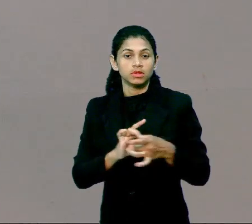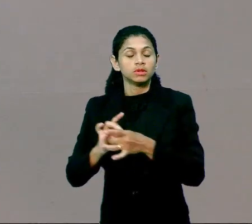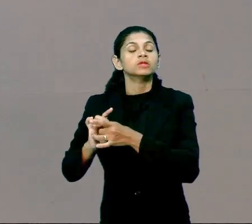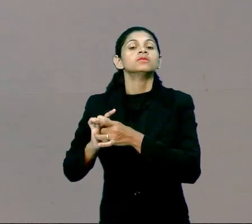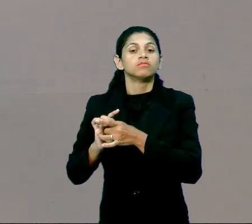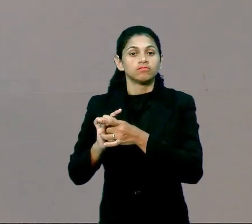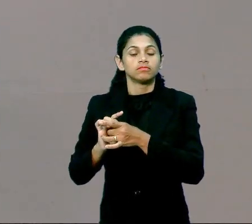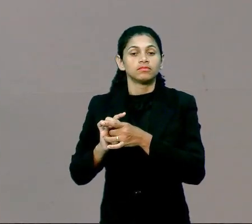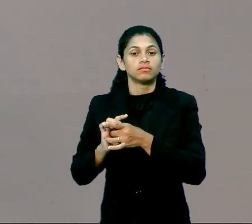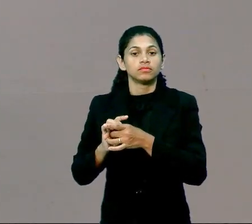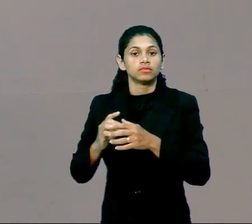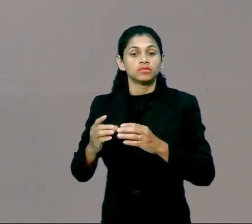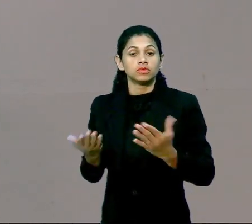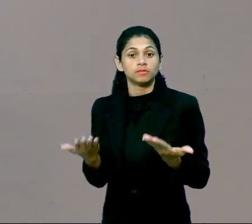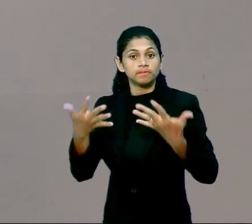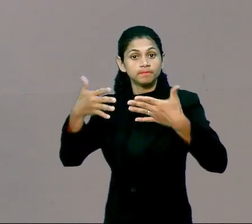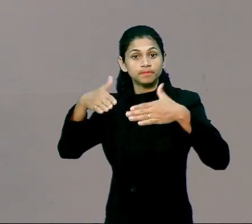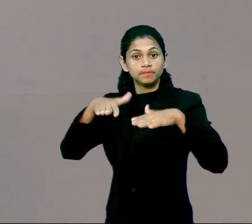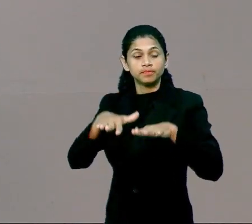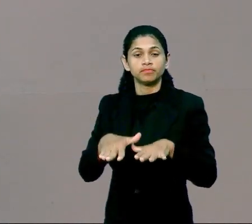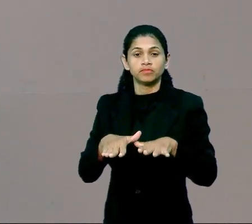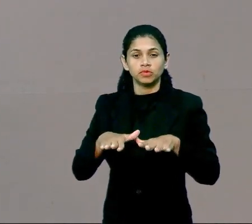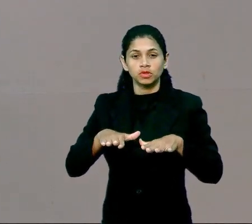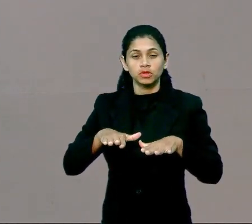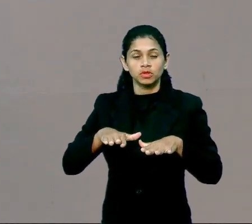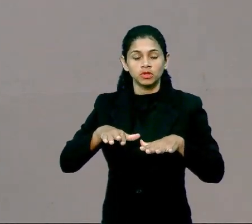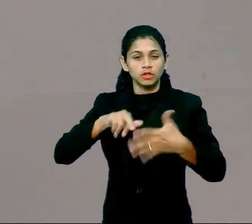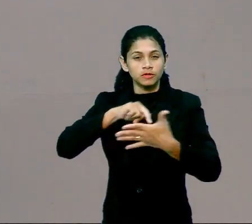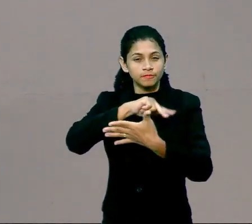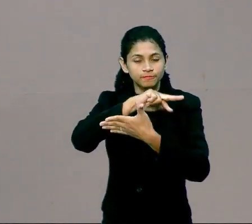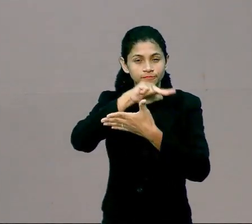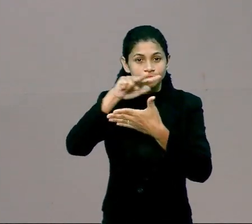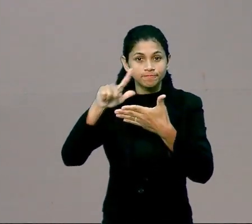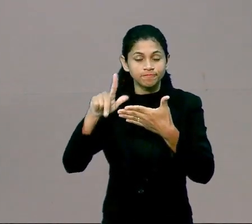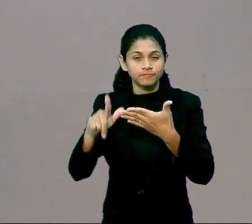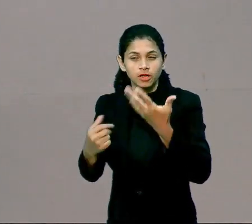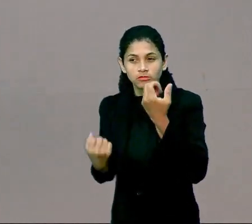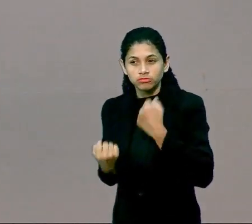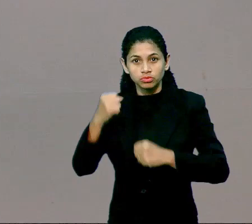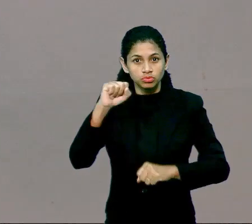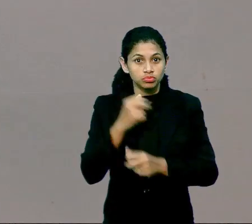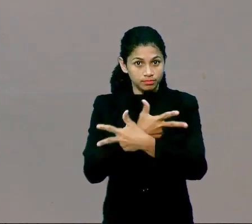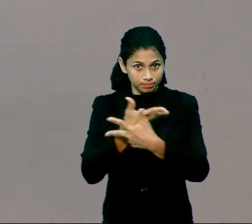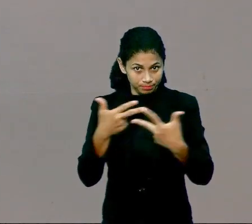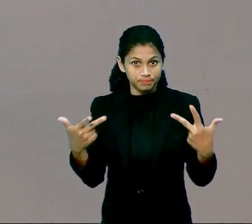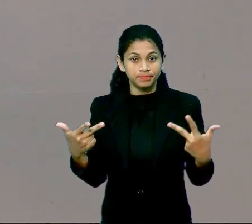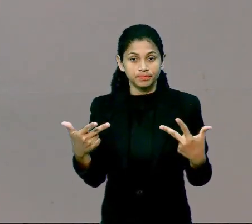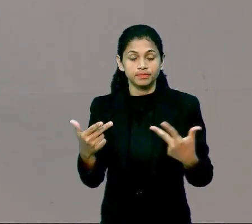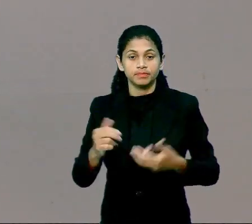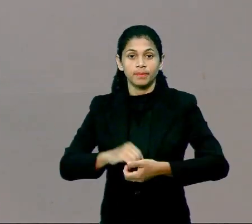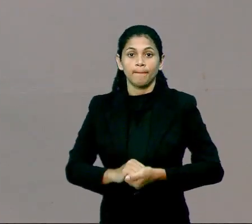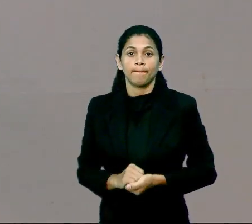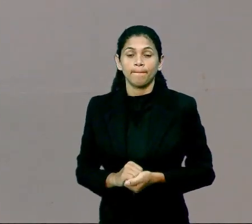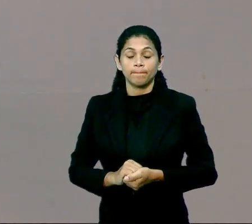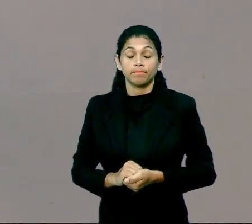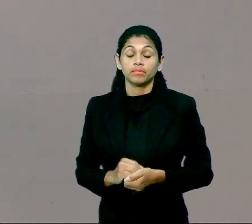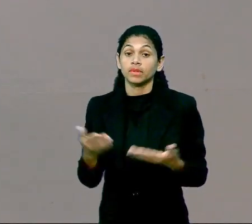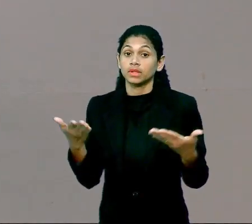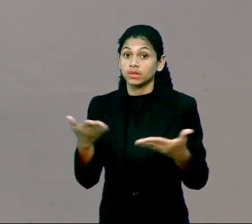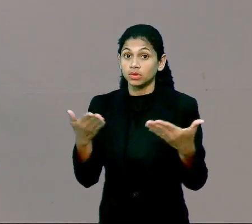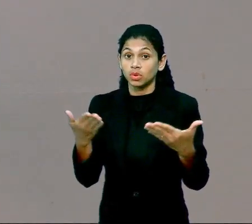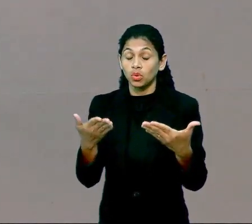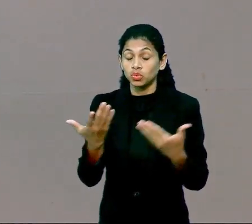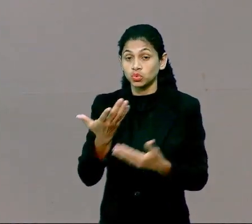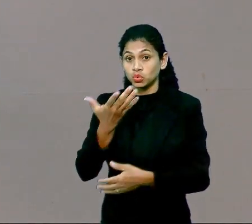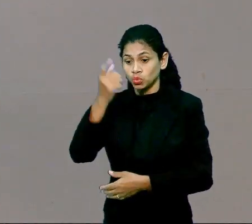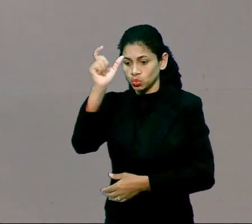inserir diversas modalidades em um combate. Tanto que hoje, atualmente, os lutadores eles são